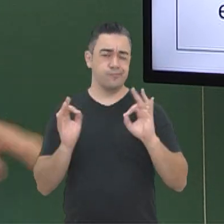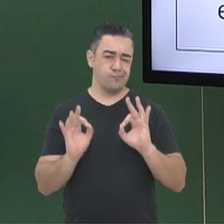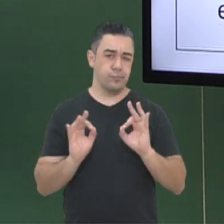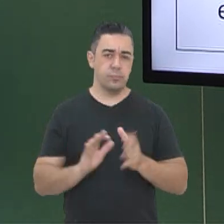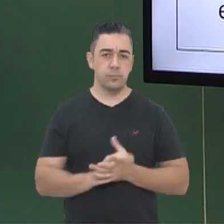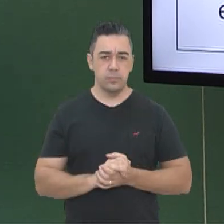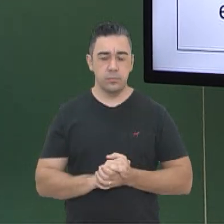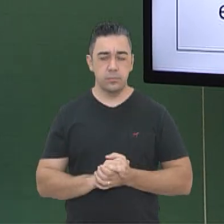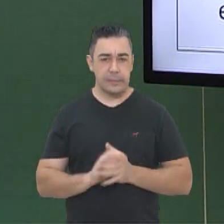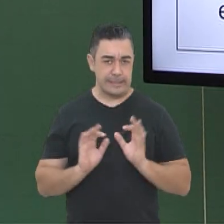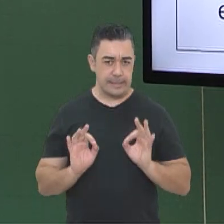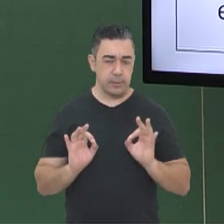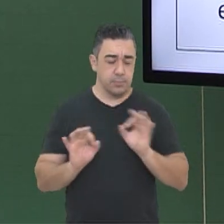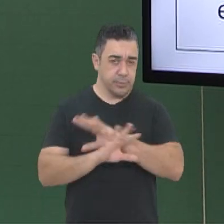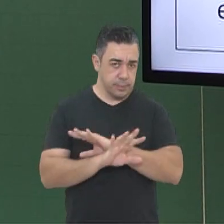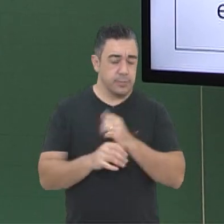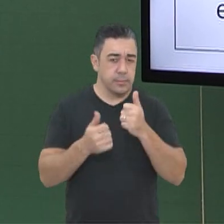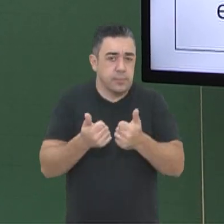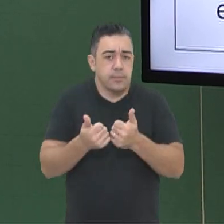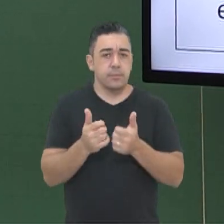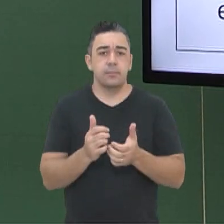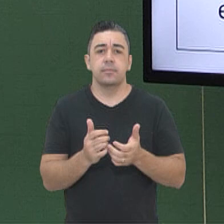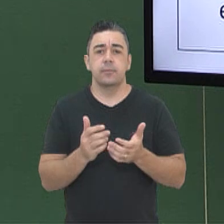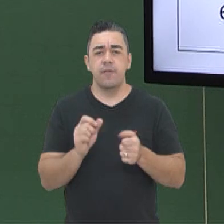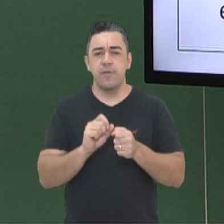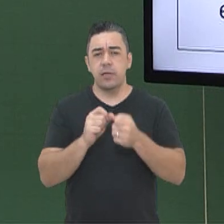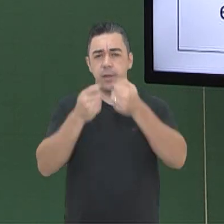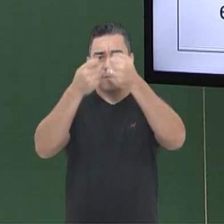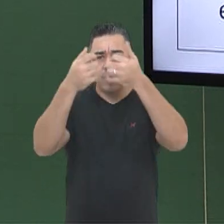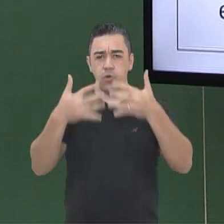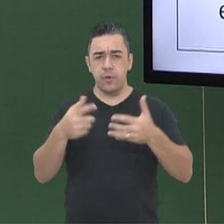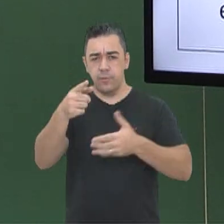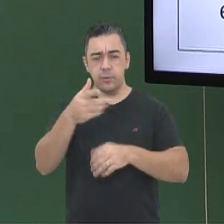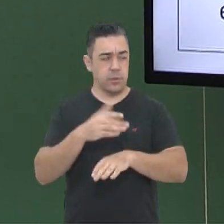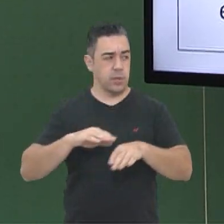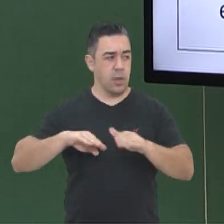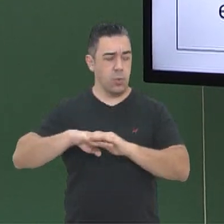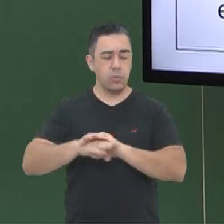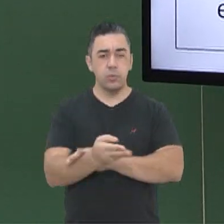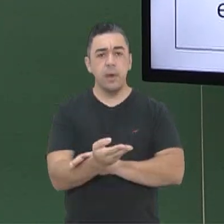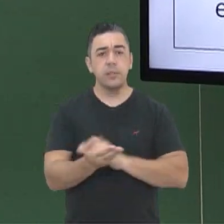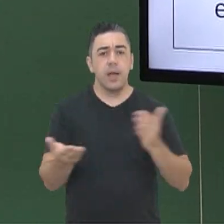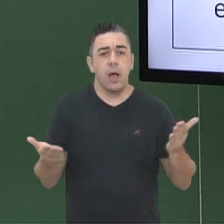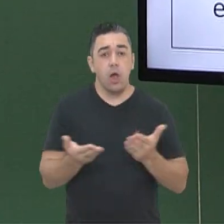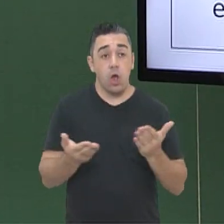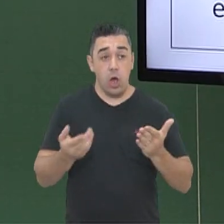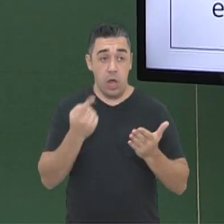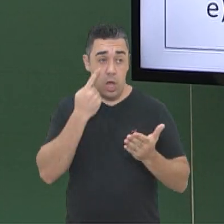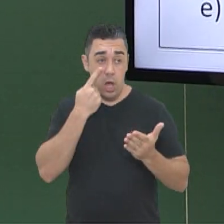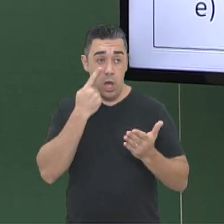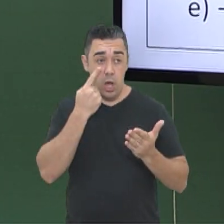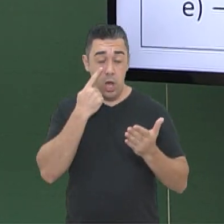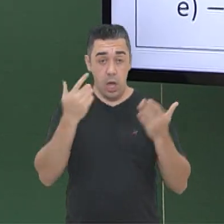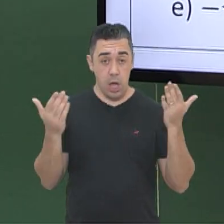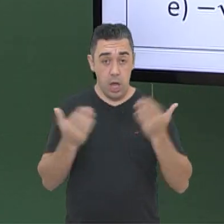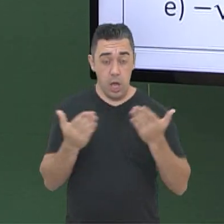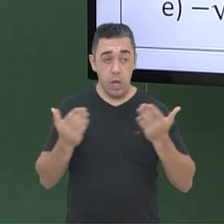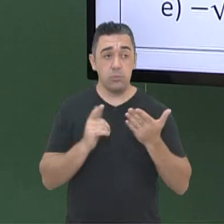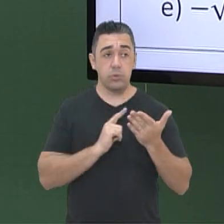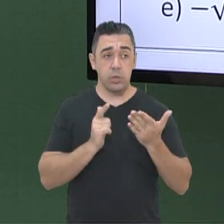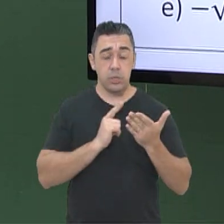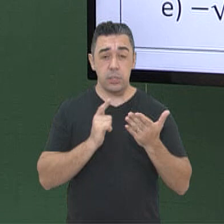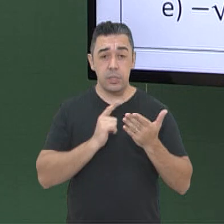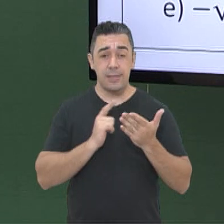por 5 dá 1, tá? Então, é aquela fatoração que você está acostumado. Aqui sim. Aqui nós temos o quê?